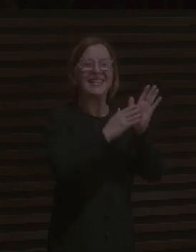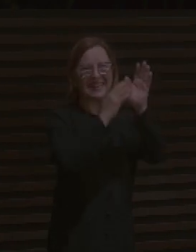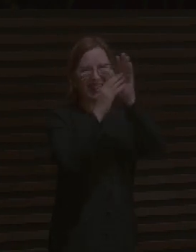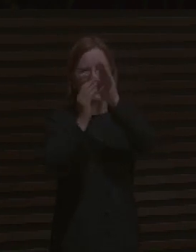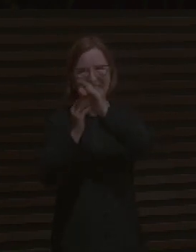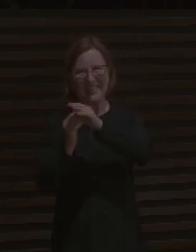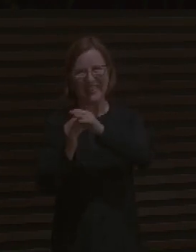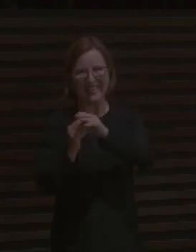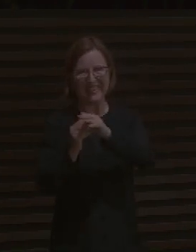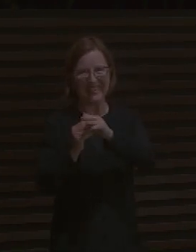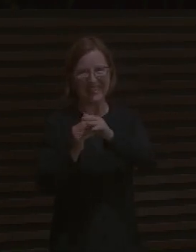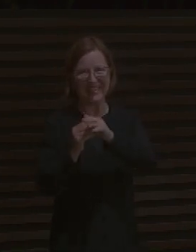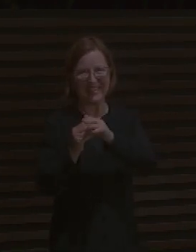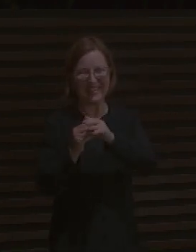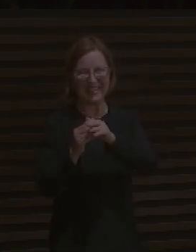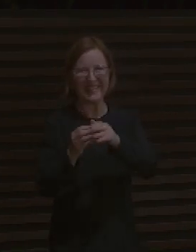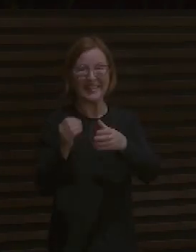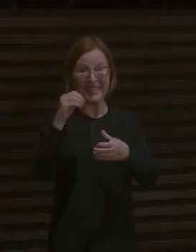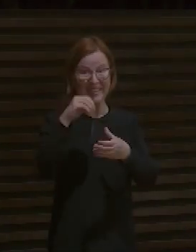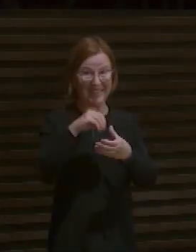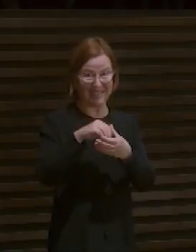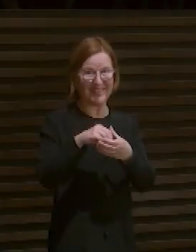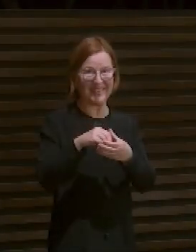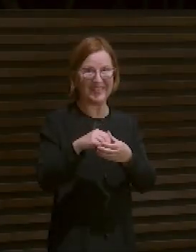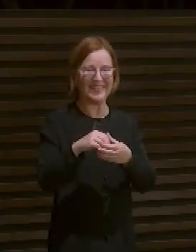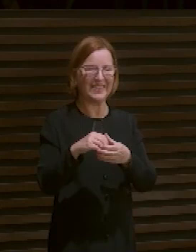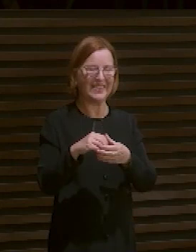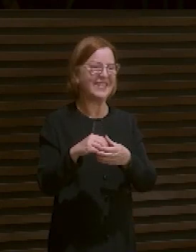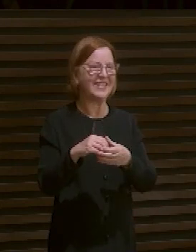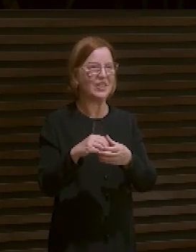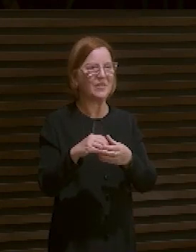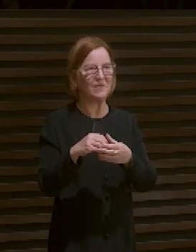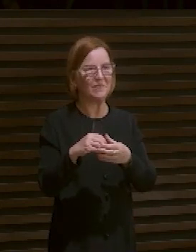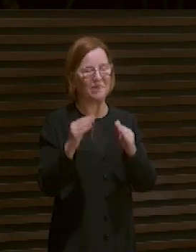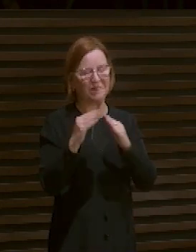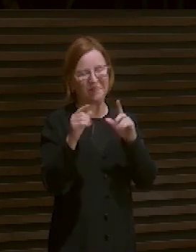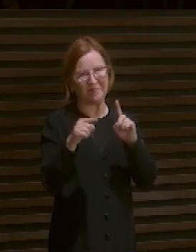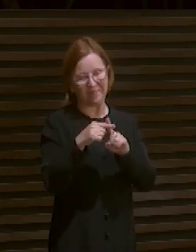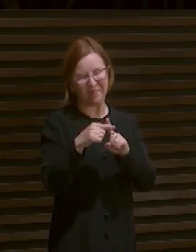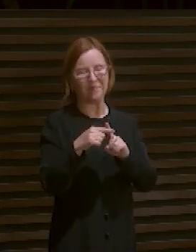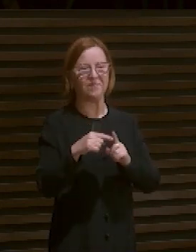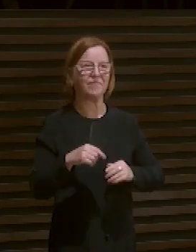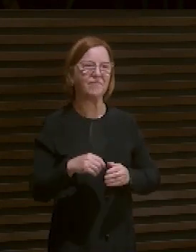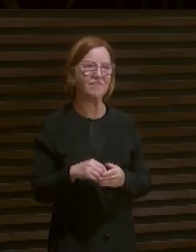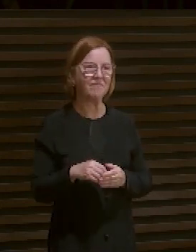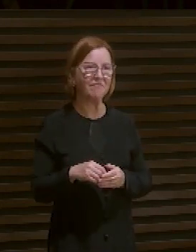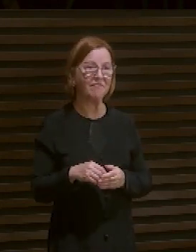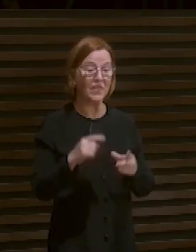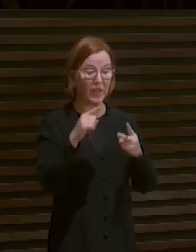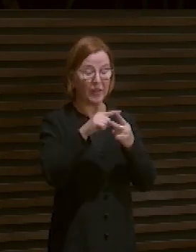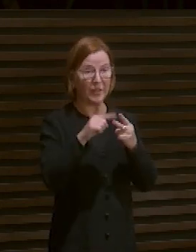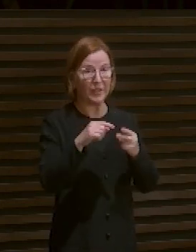no meio da congregação. 2 ministérios de Jesus Cristo: a